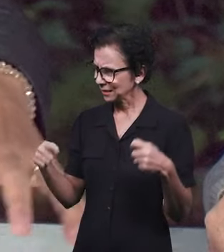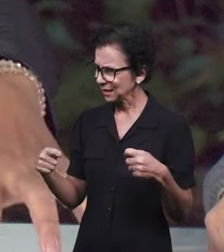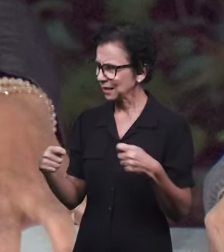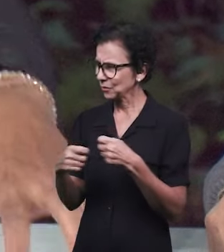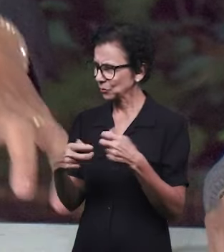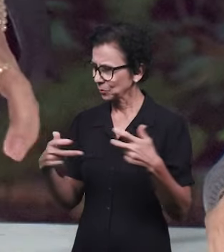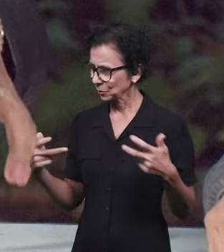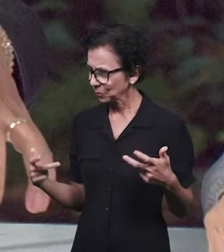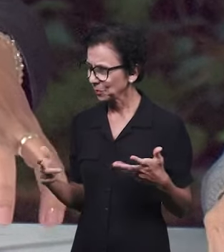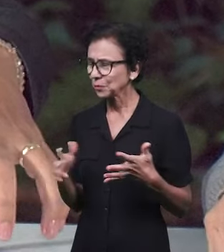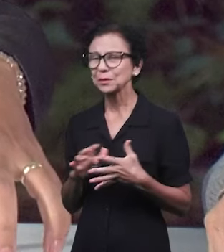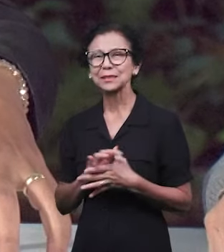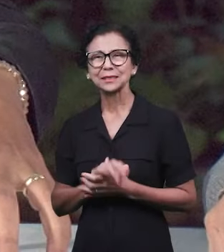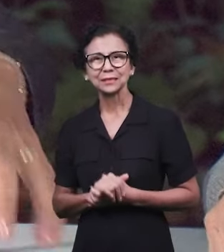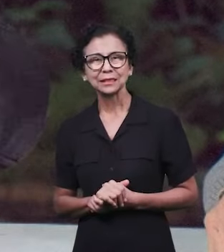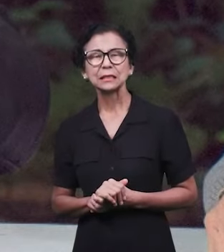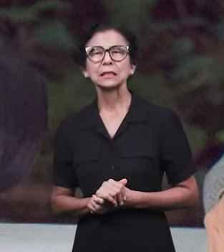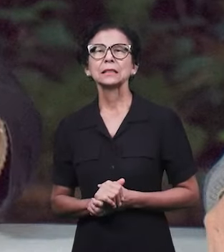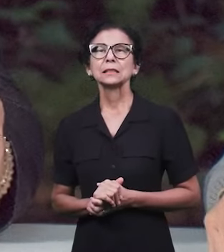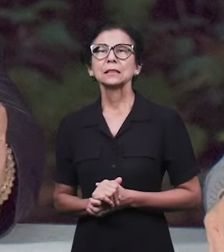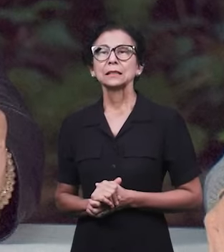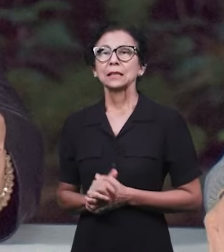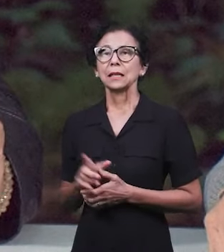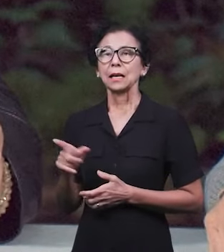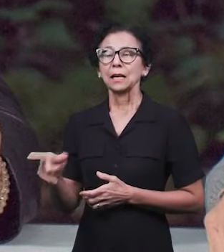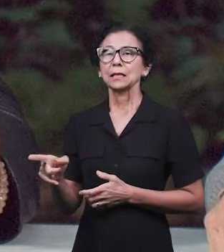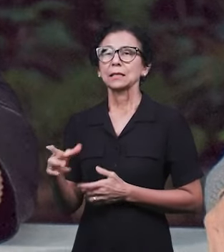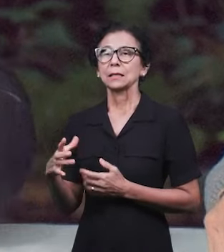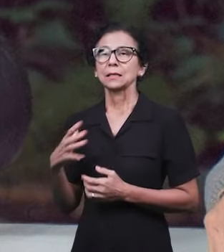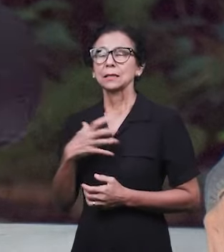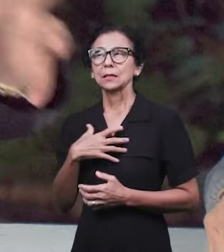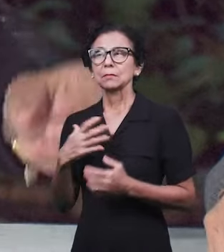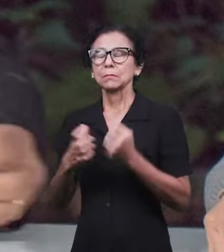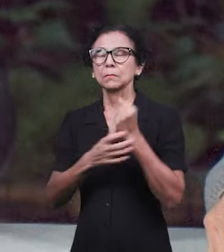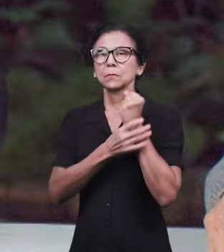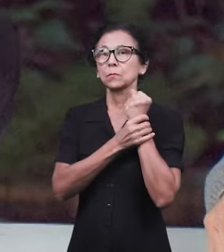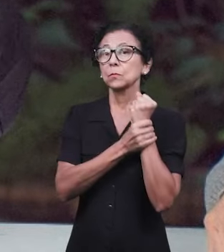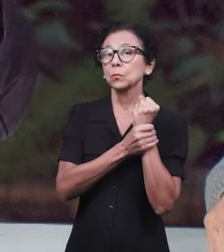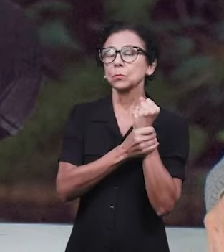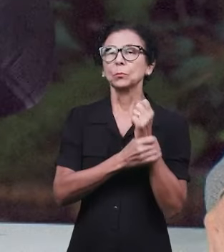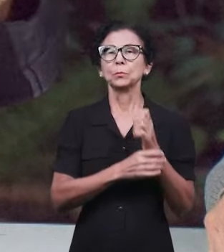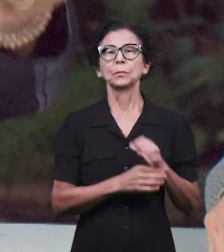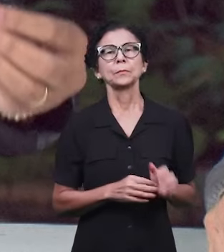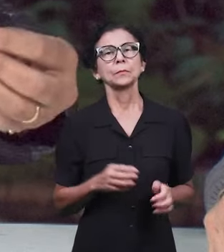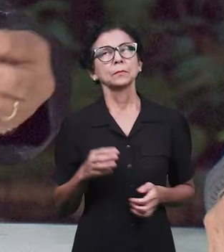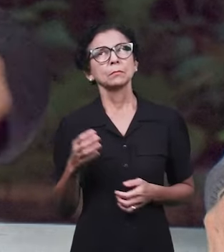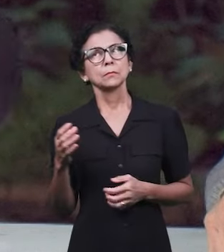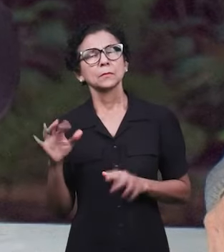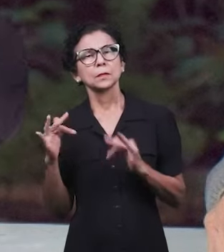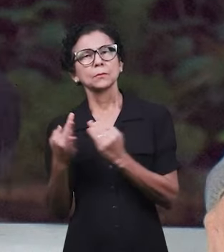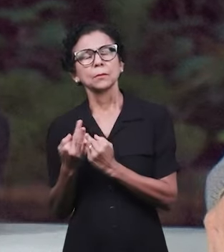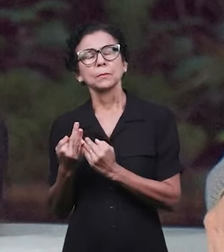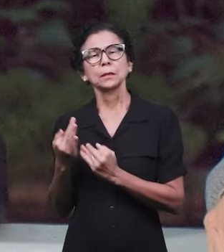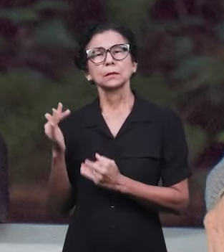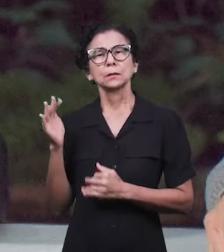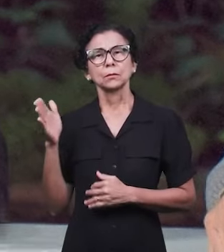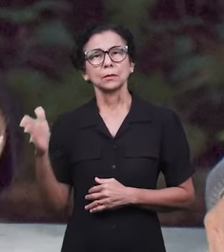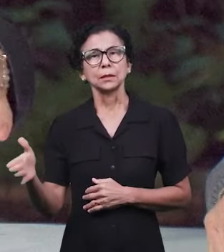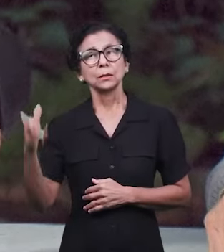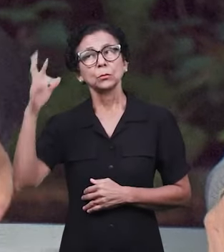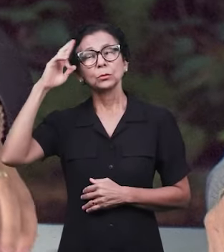Senhor, elas estão sendo ali acolhidas. E nós vamos observar com o convívio desta família um momento